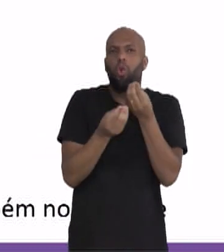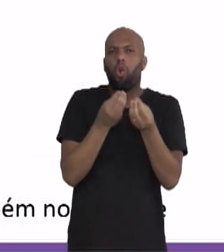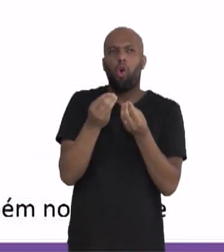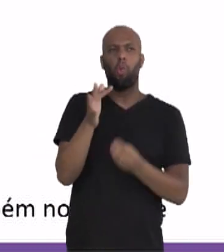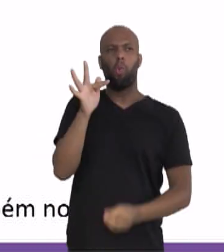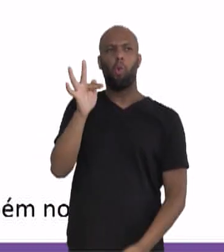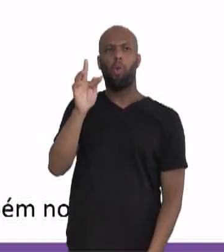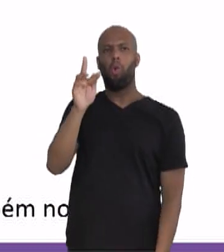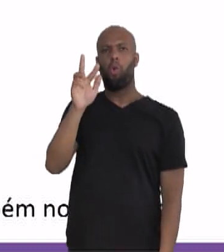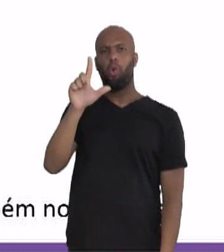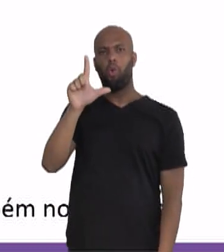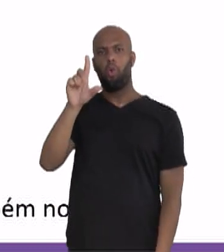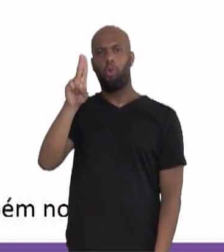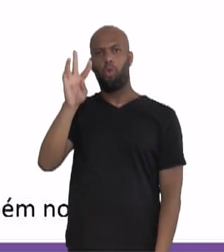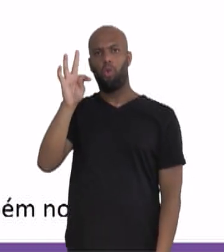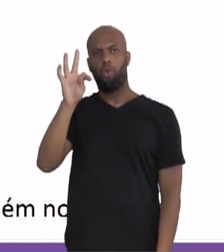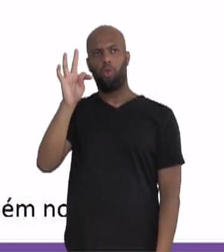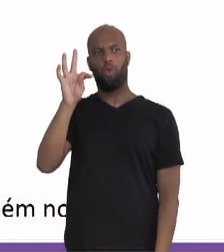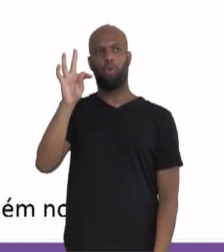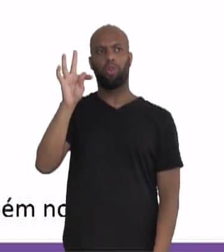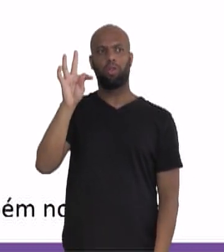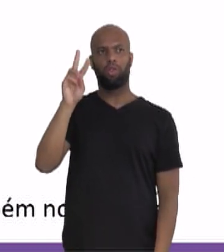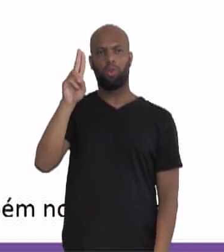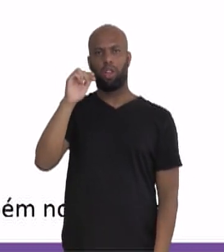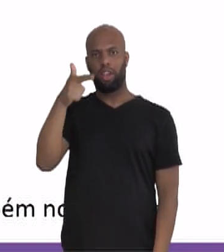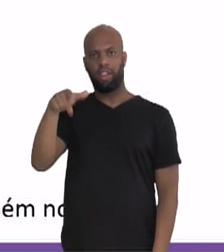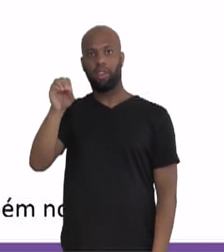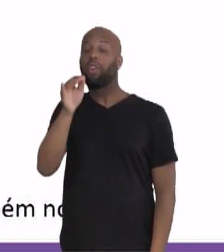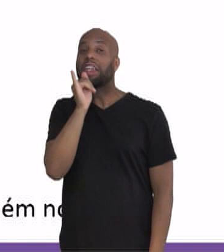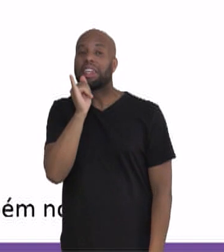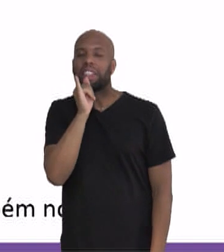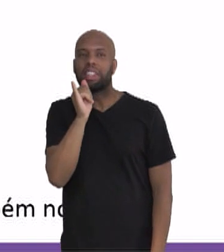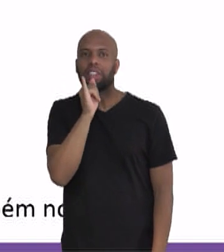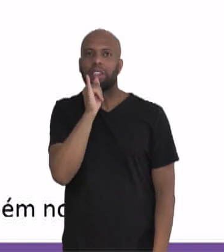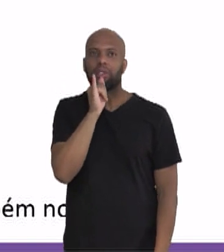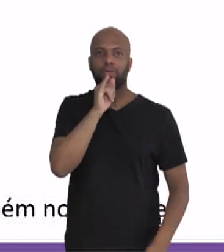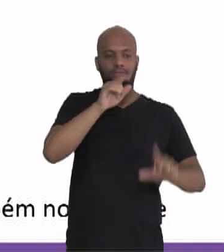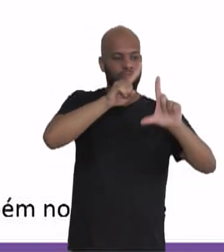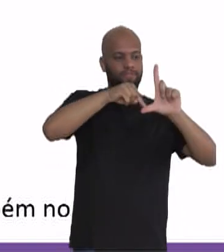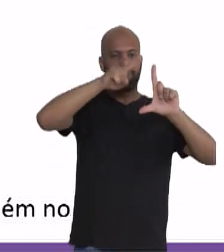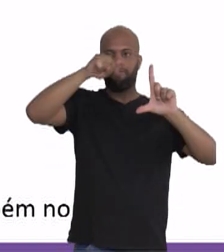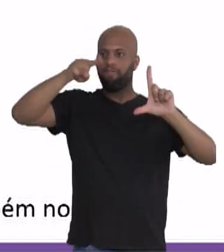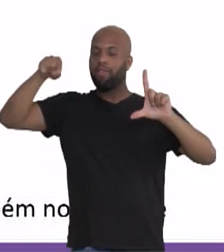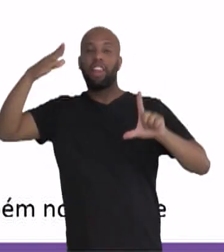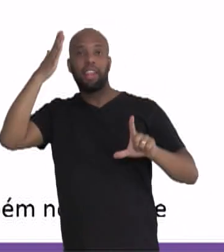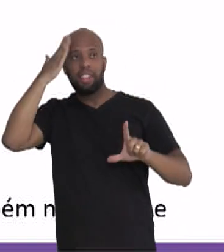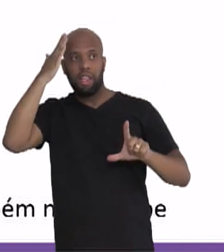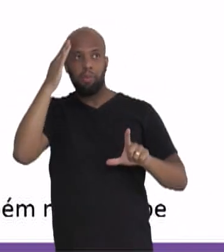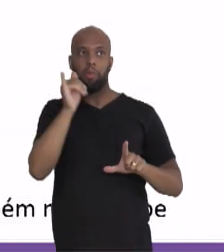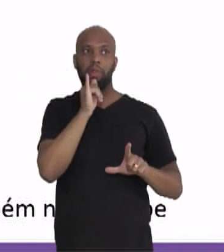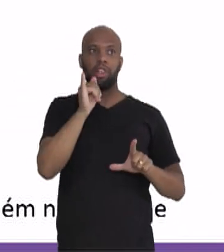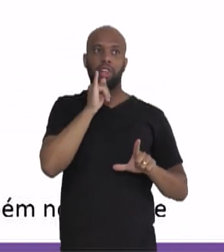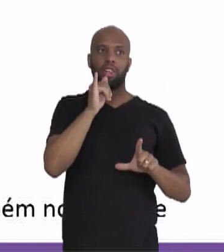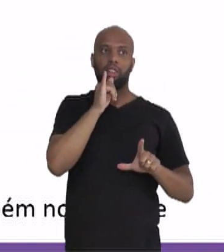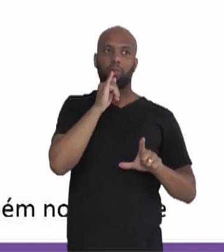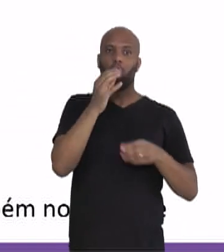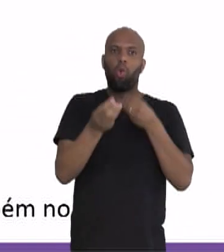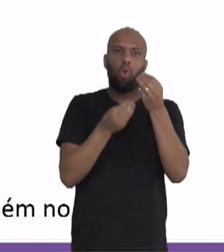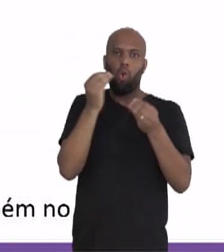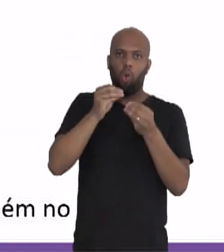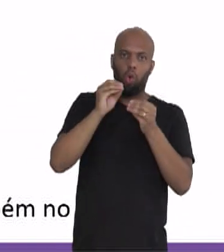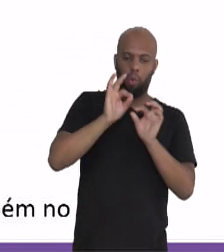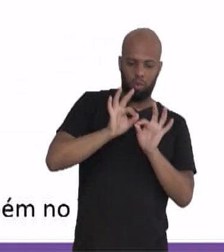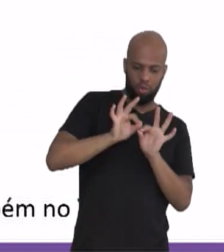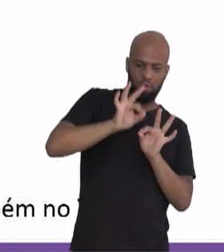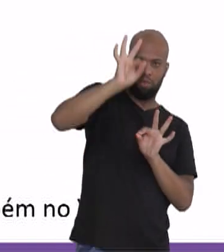é essa flutuação que a gente fala? Quando a gente está construindo um gráfico do seno, é saber, né, o comprimento que vai ter essa onda,